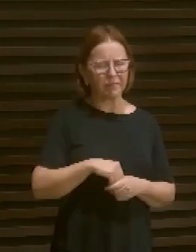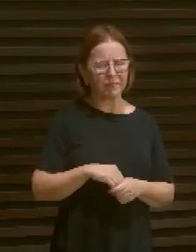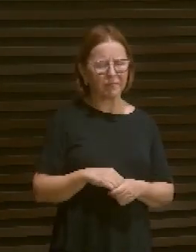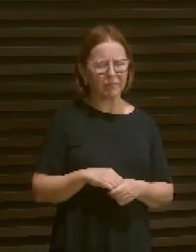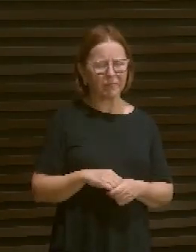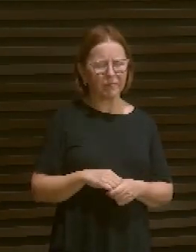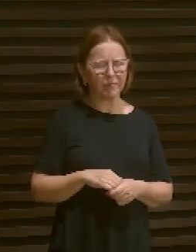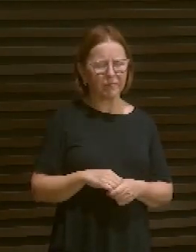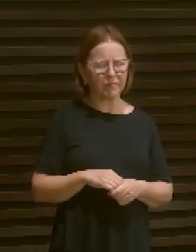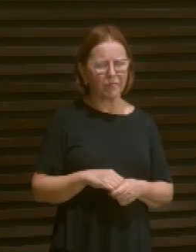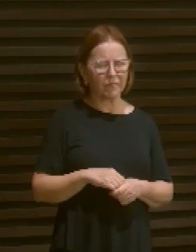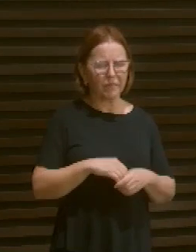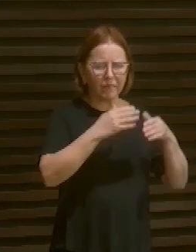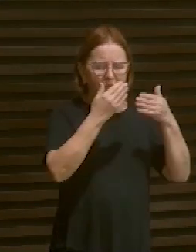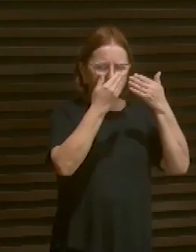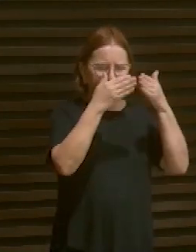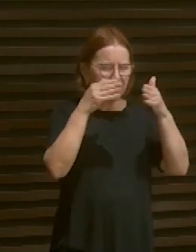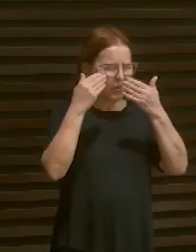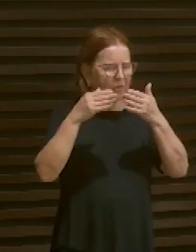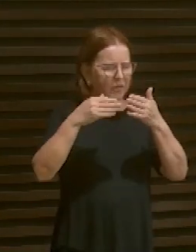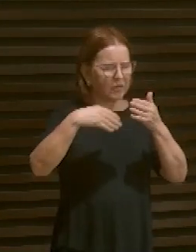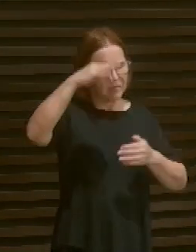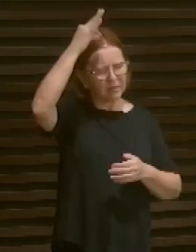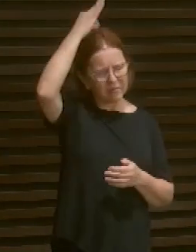Tu abras o nosso entendimento espiritual